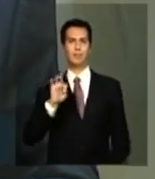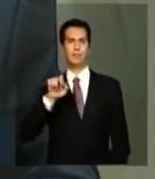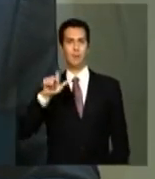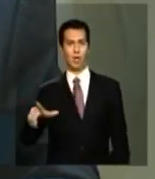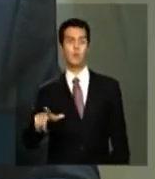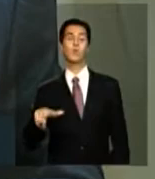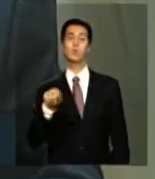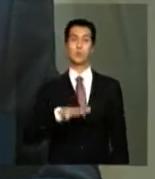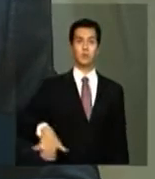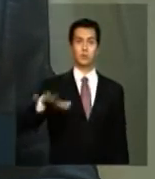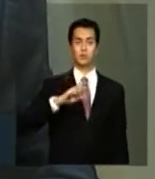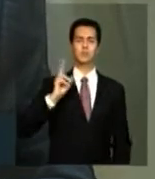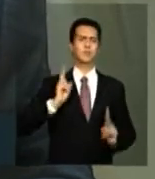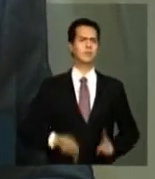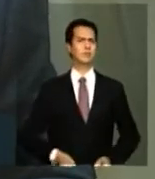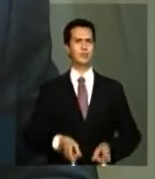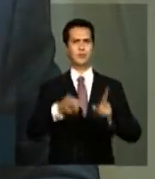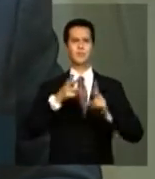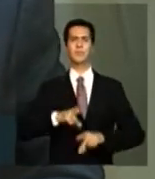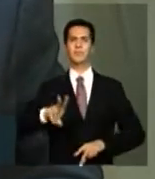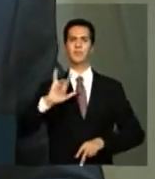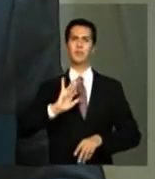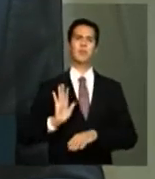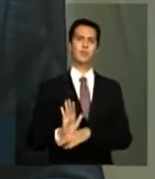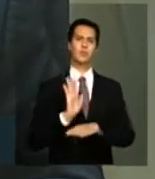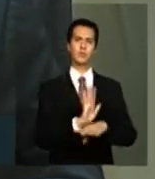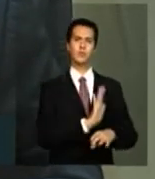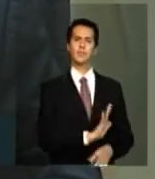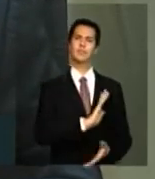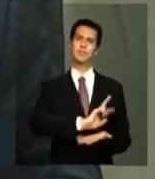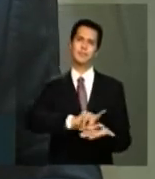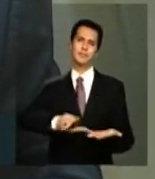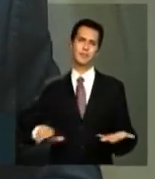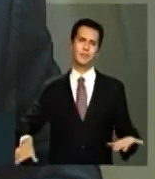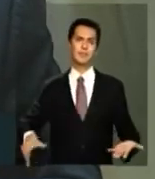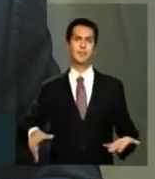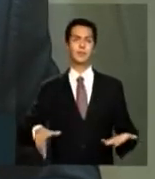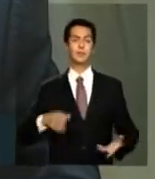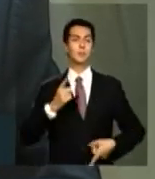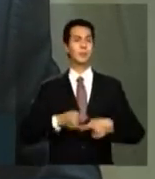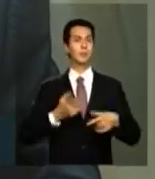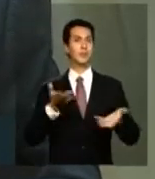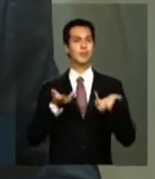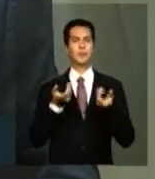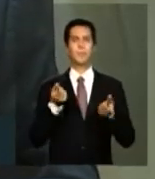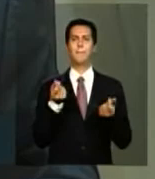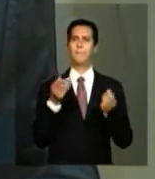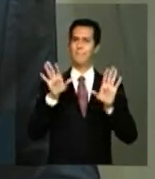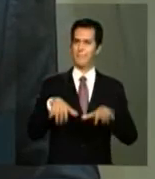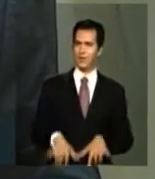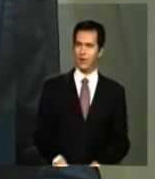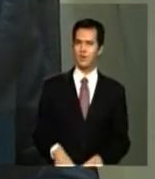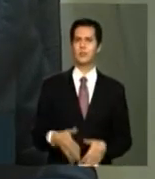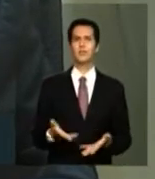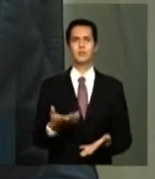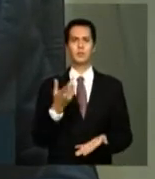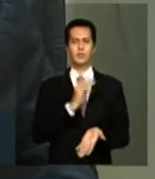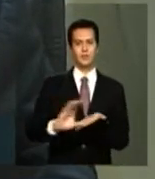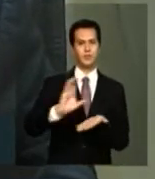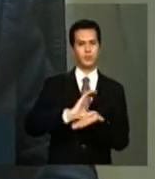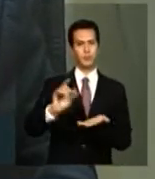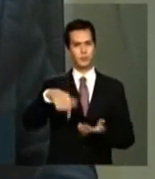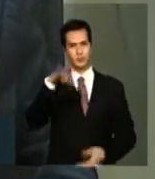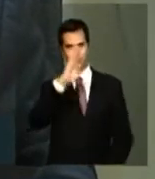estará se beneficiando de novas medidas de modo a baratear cada vez mais o custo do investimento No